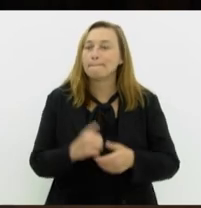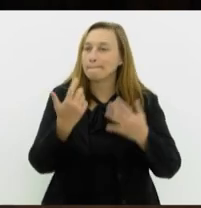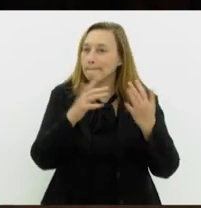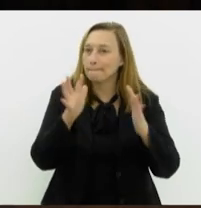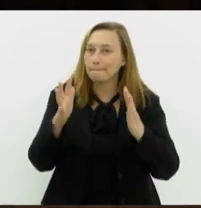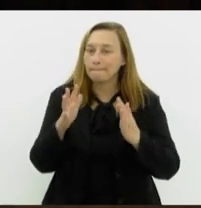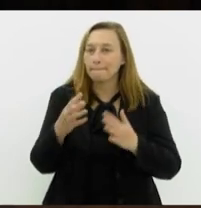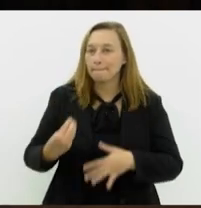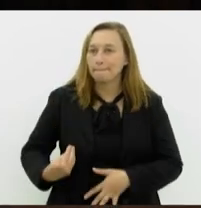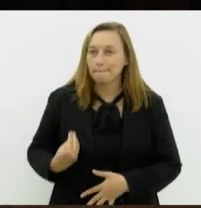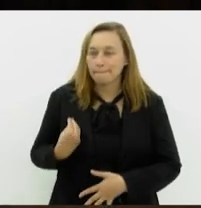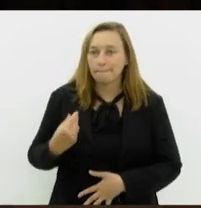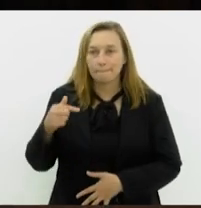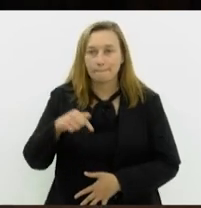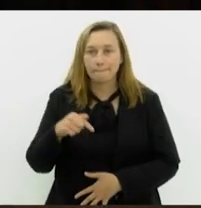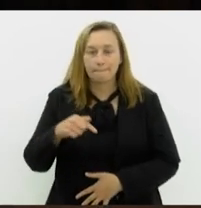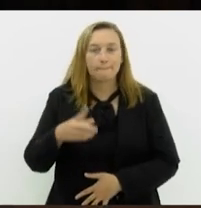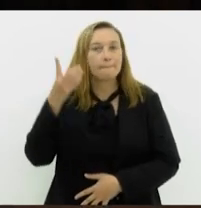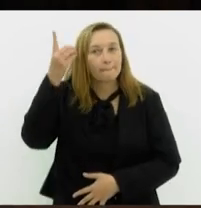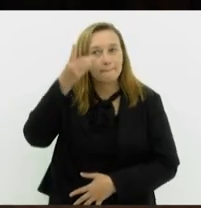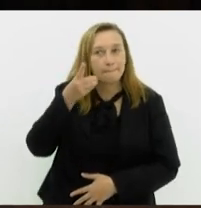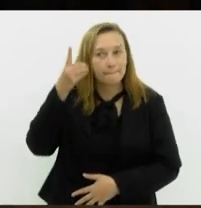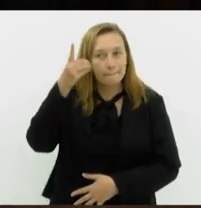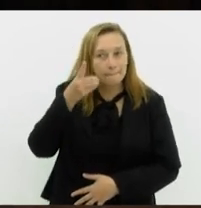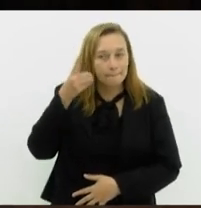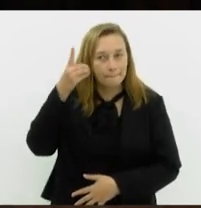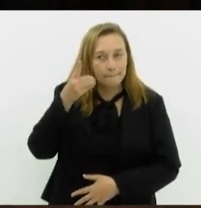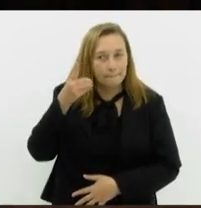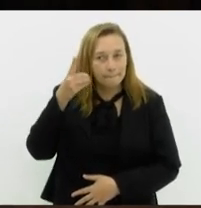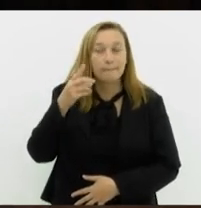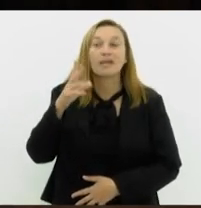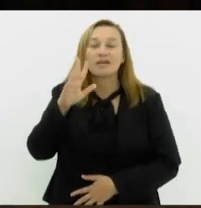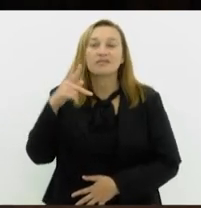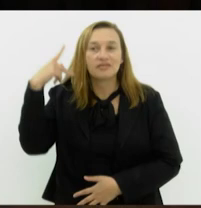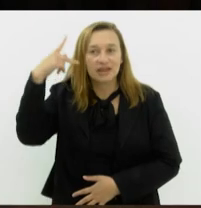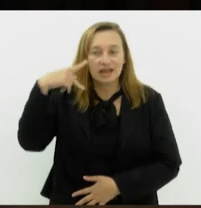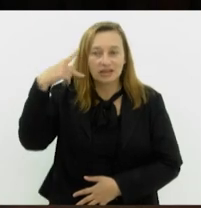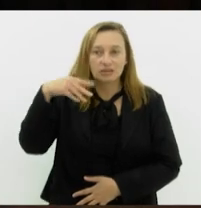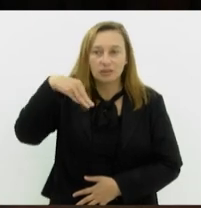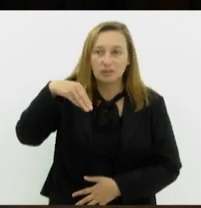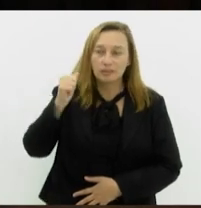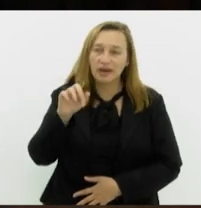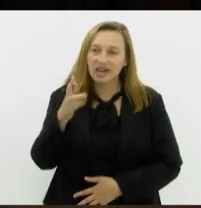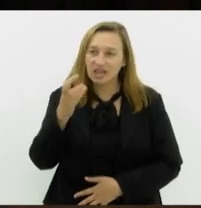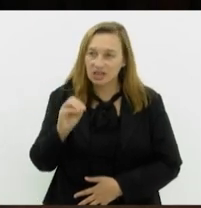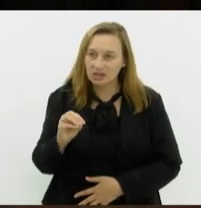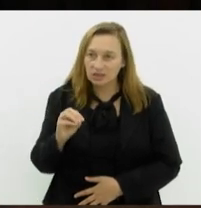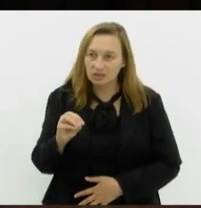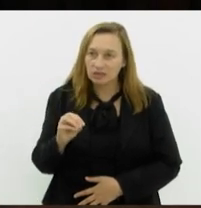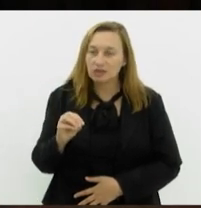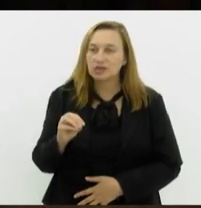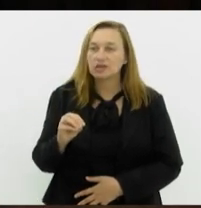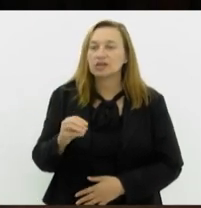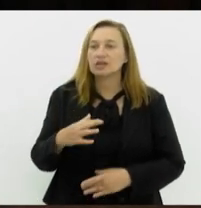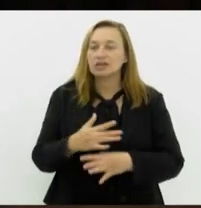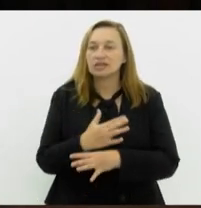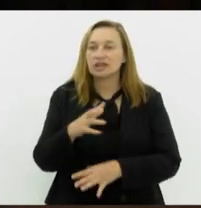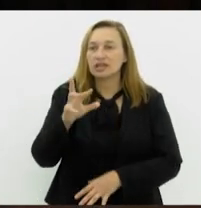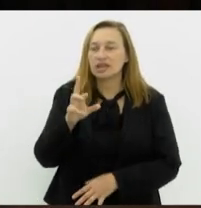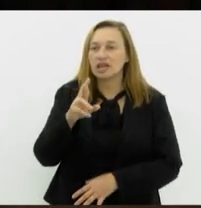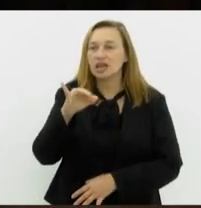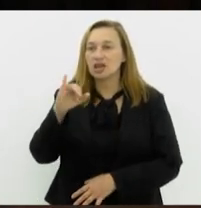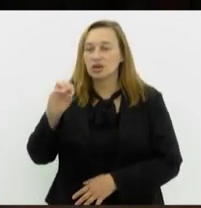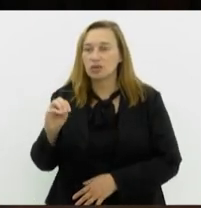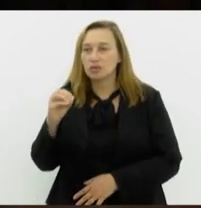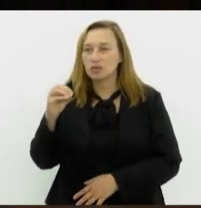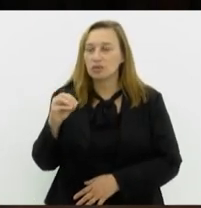parabenizar a presença aqui do nosso nobre deputado. Nosso nobre vereador Marquinhos Luanda, tá, de Rio Bonito, do nosso